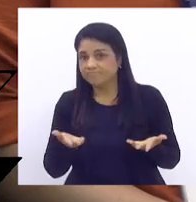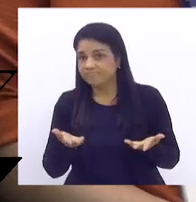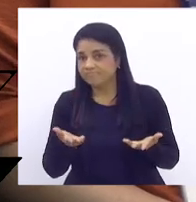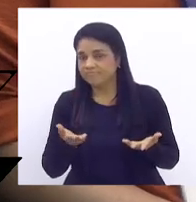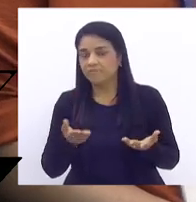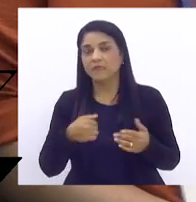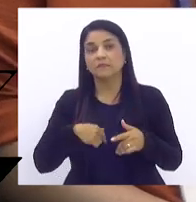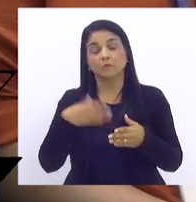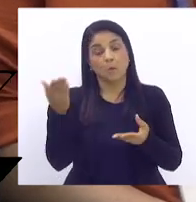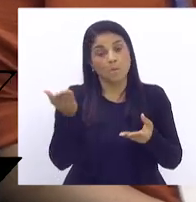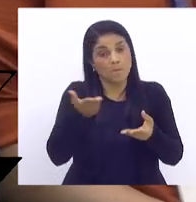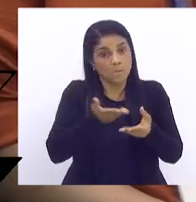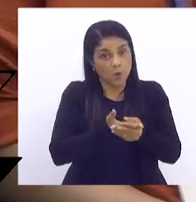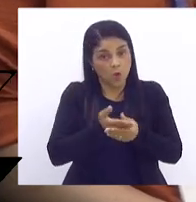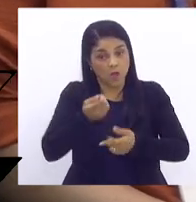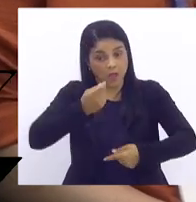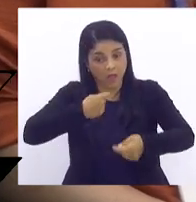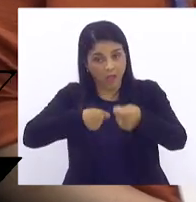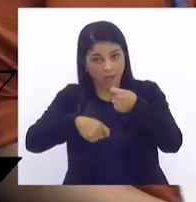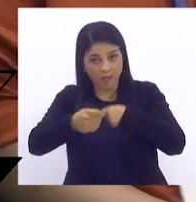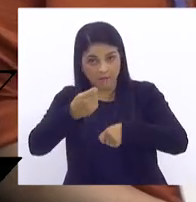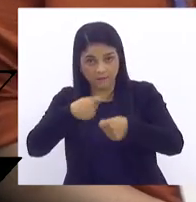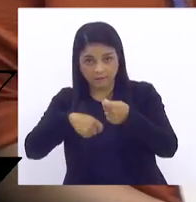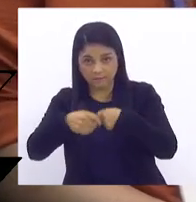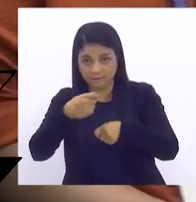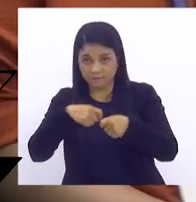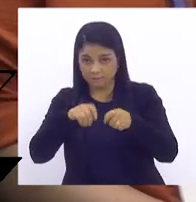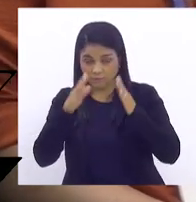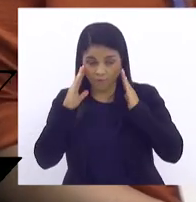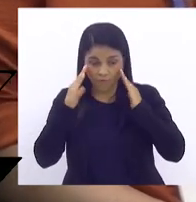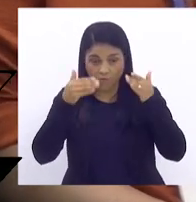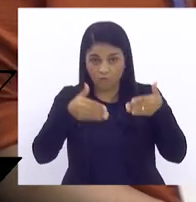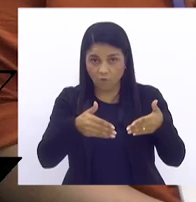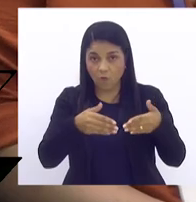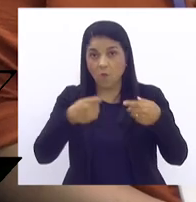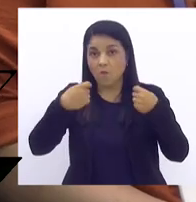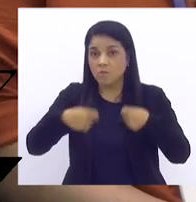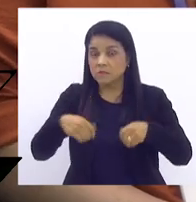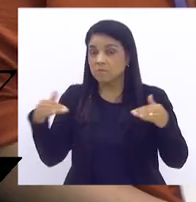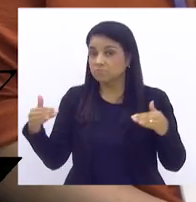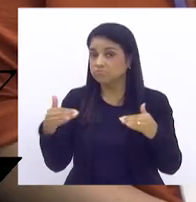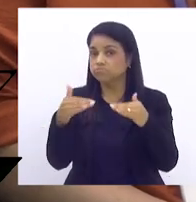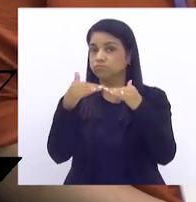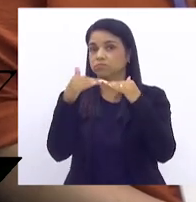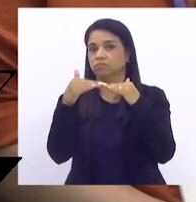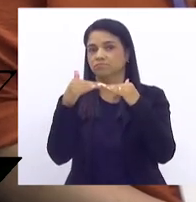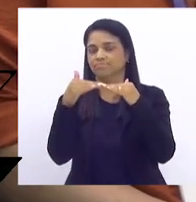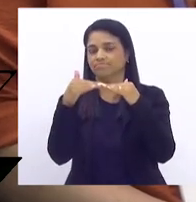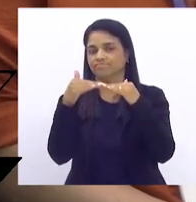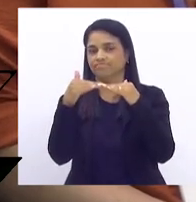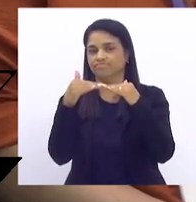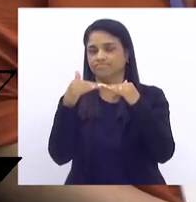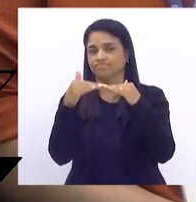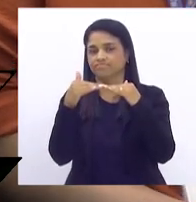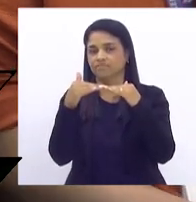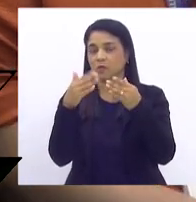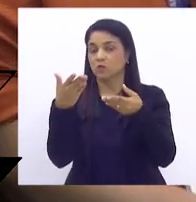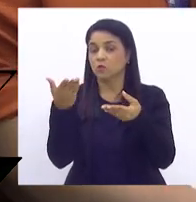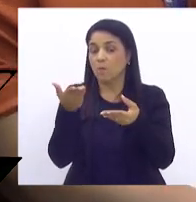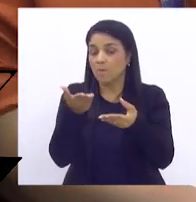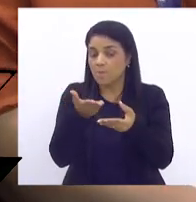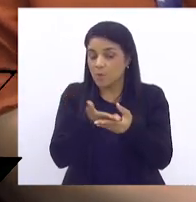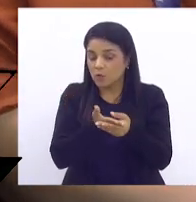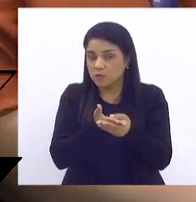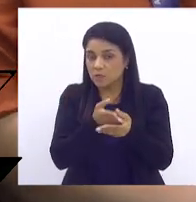de processos administrativos, a gente precisaria, na verdade, chegar à conclusão do processo